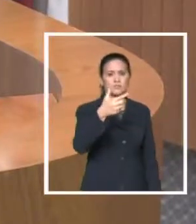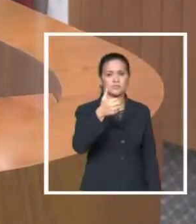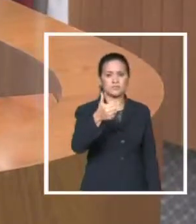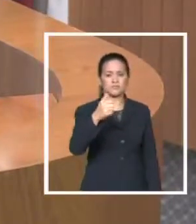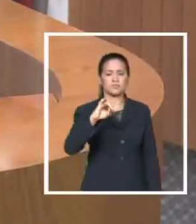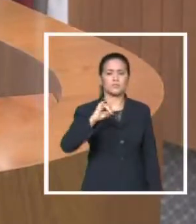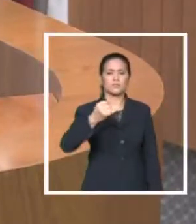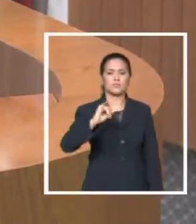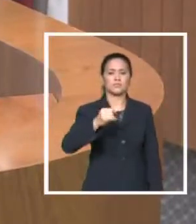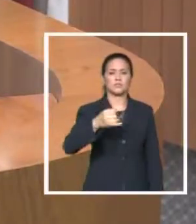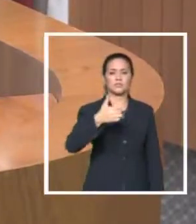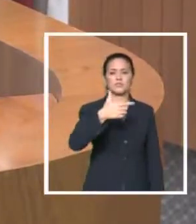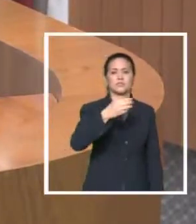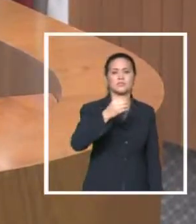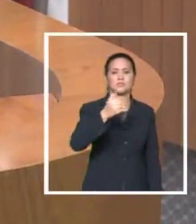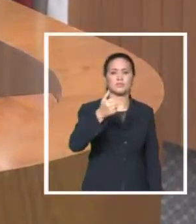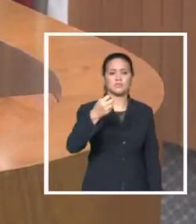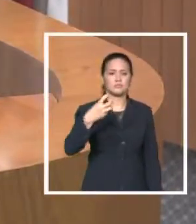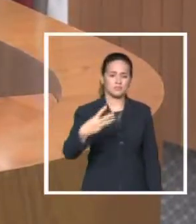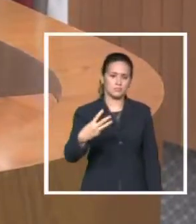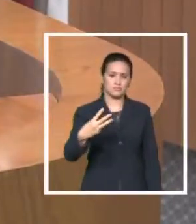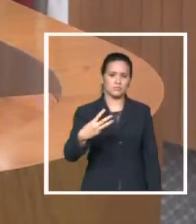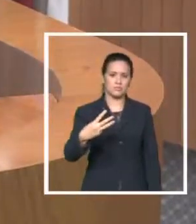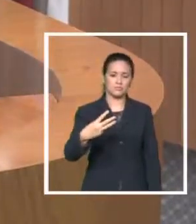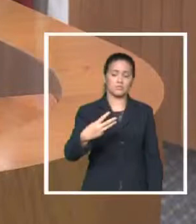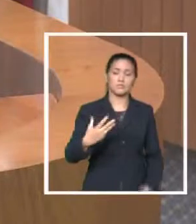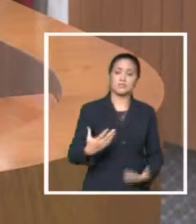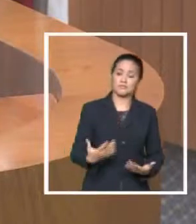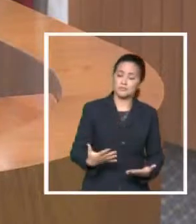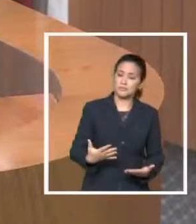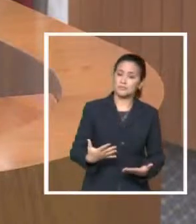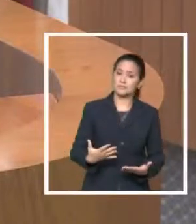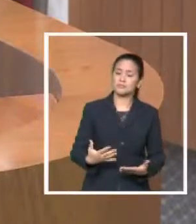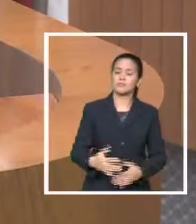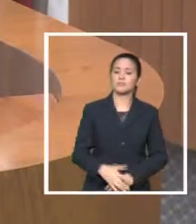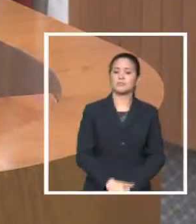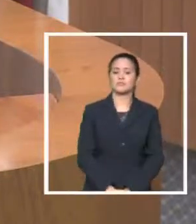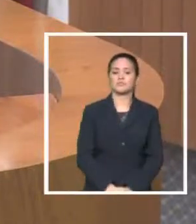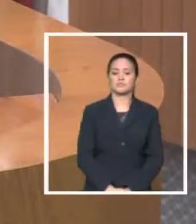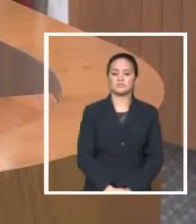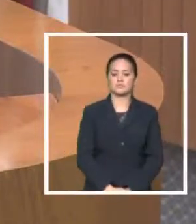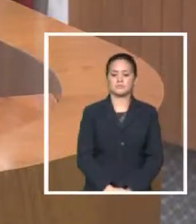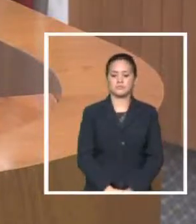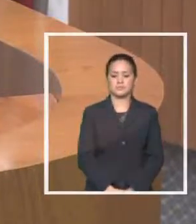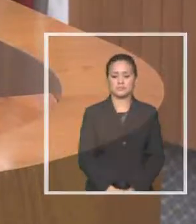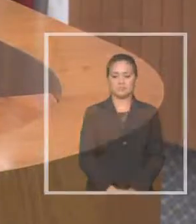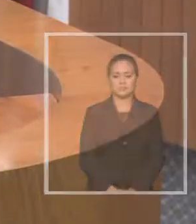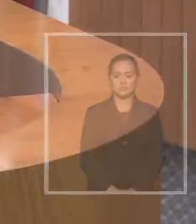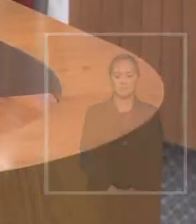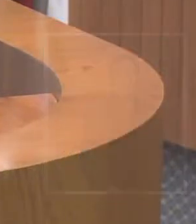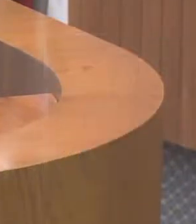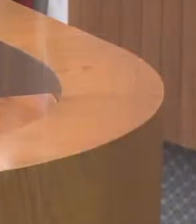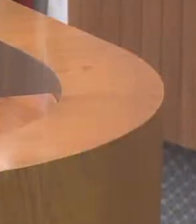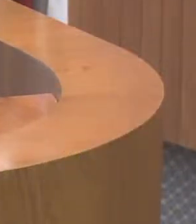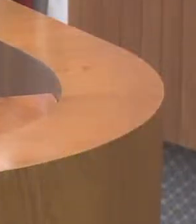janeiro de 2013, ou seja, logo após a posse do prefeito de Timon.